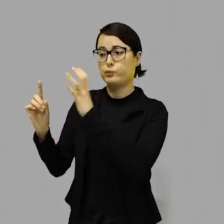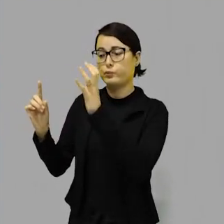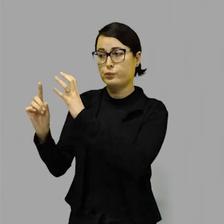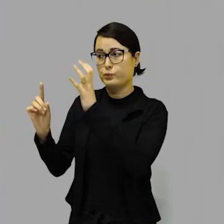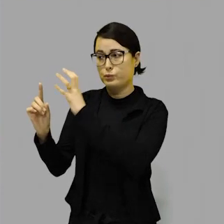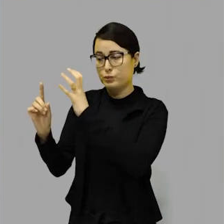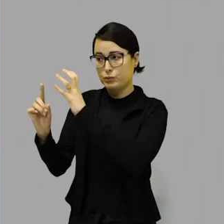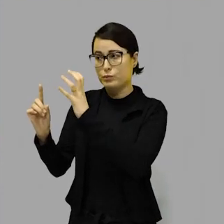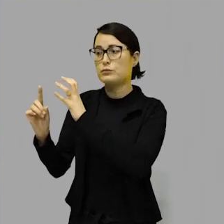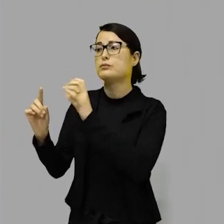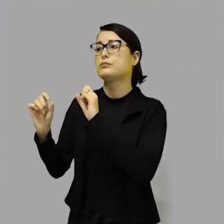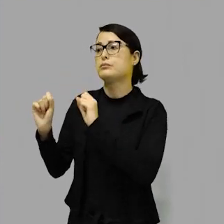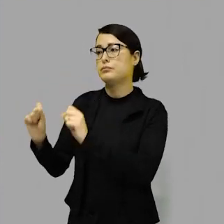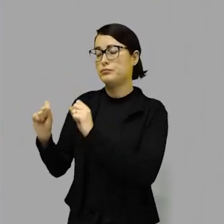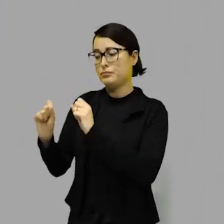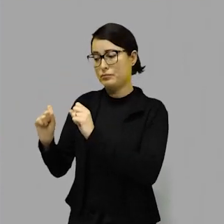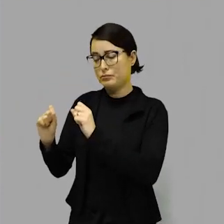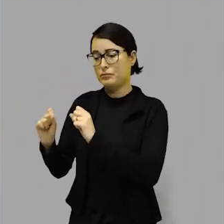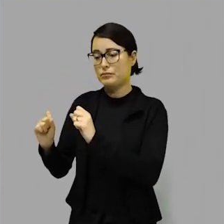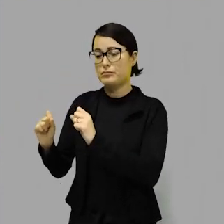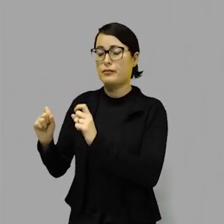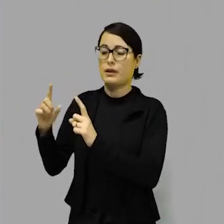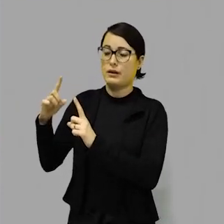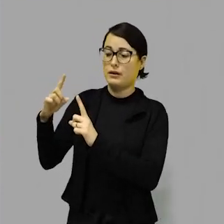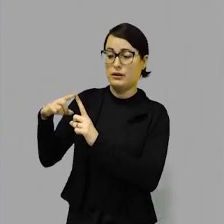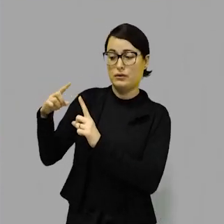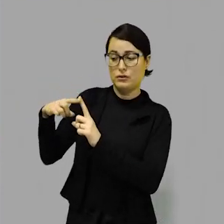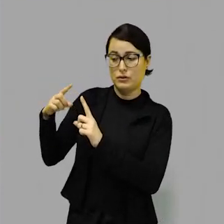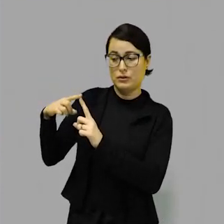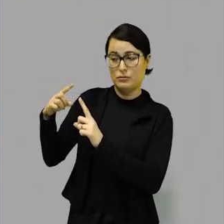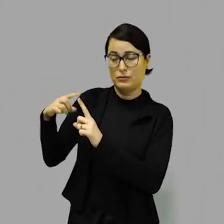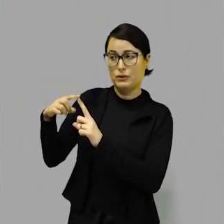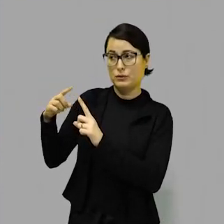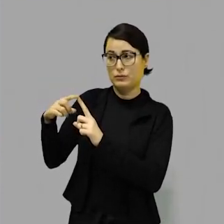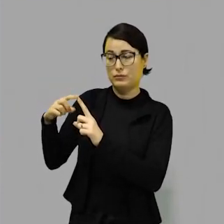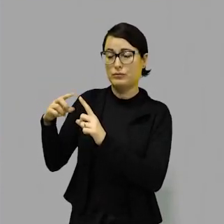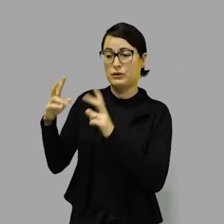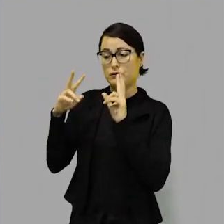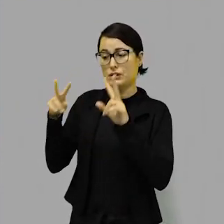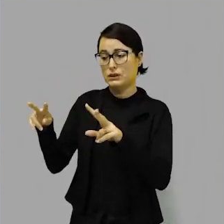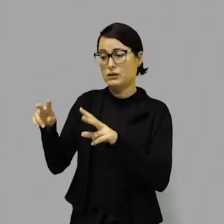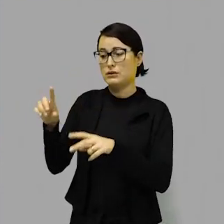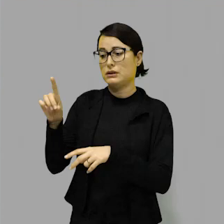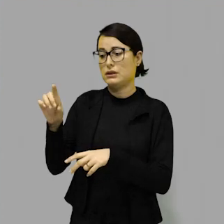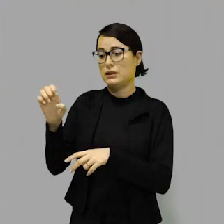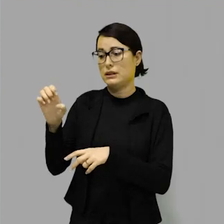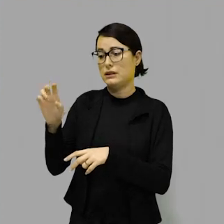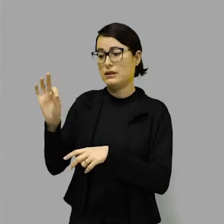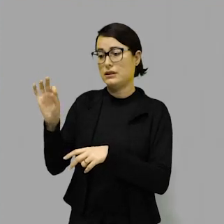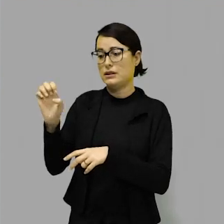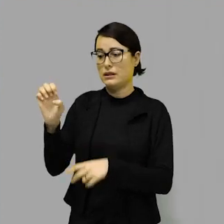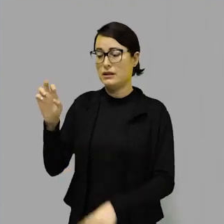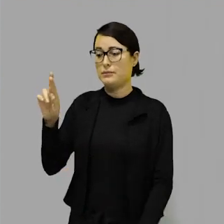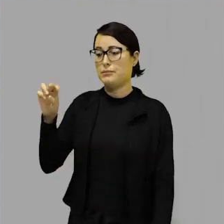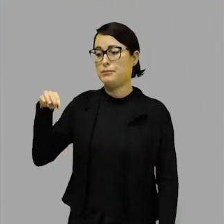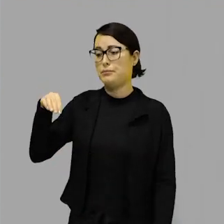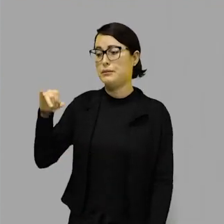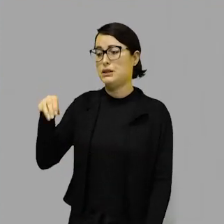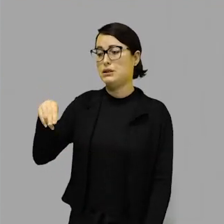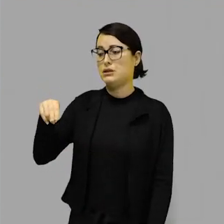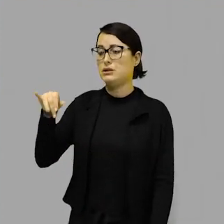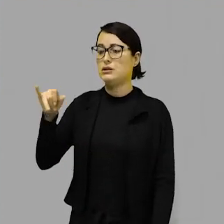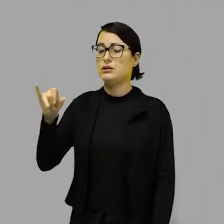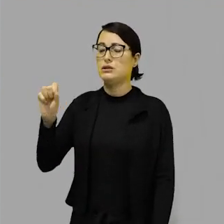como indivíduo. Isso é um tipo de visão determinista, muito próxima das ideias de Augusto Comte e também de